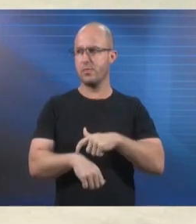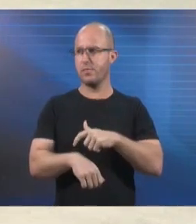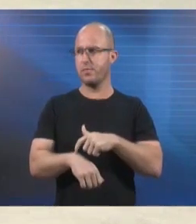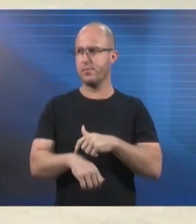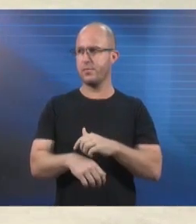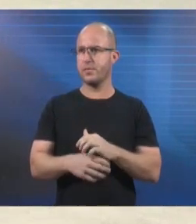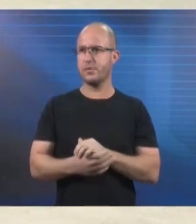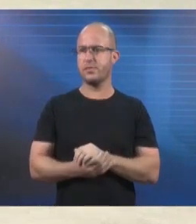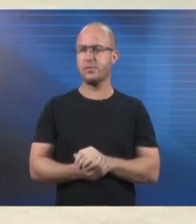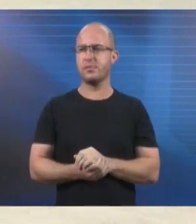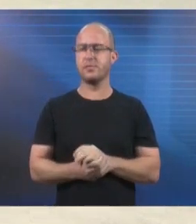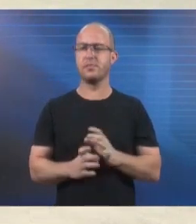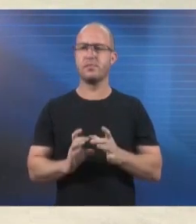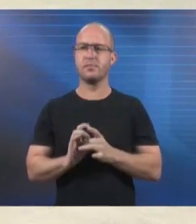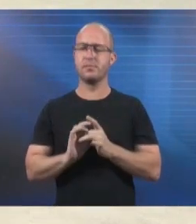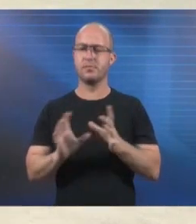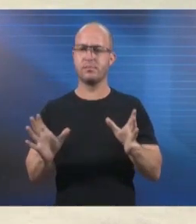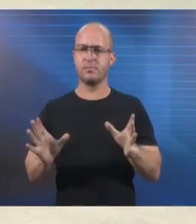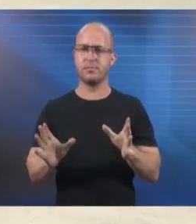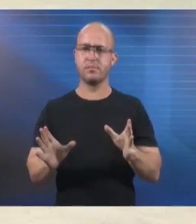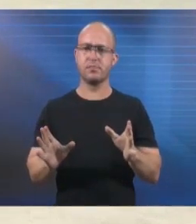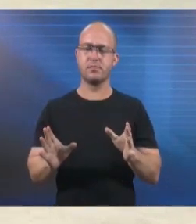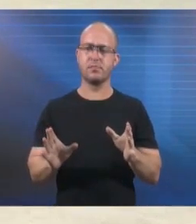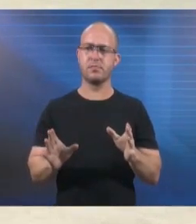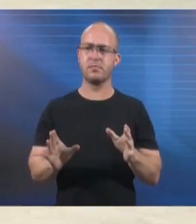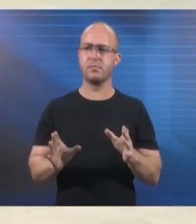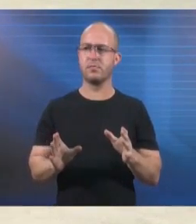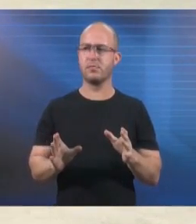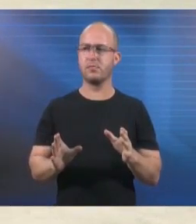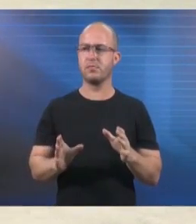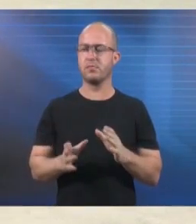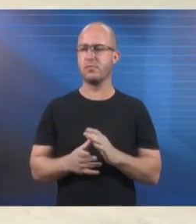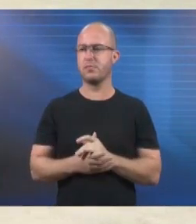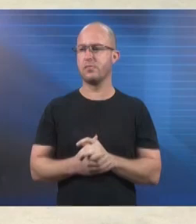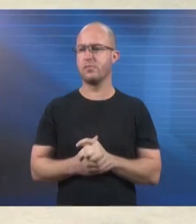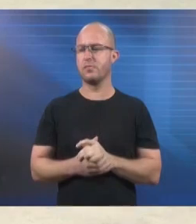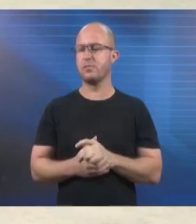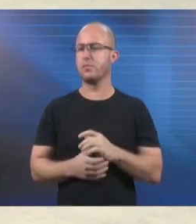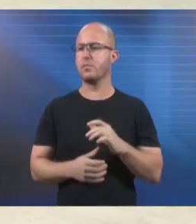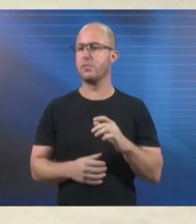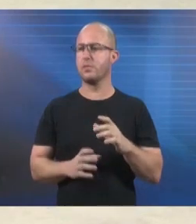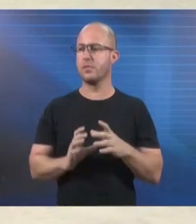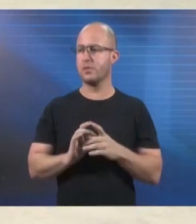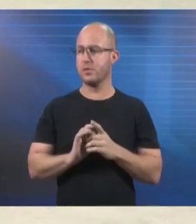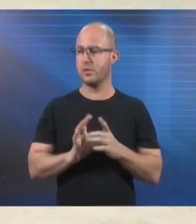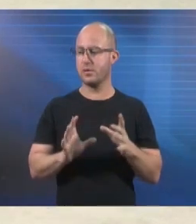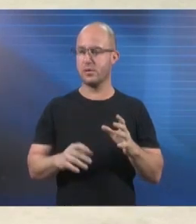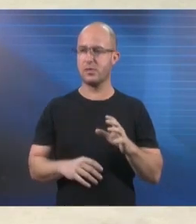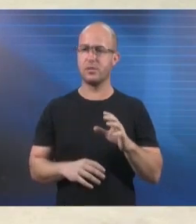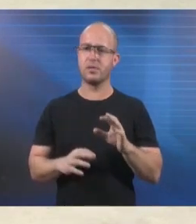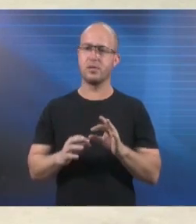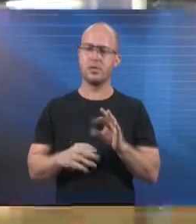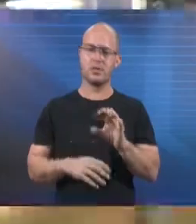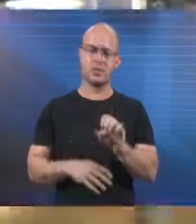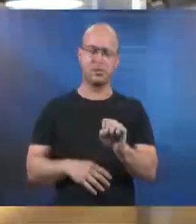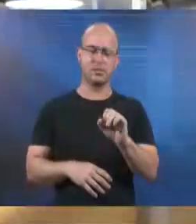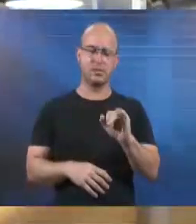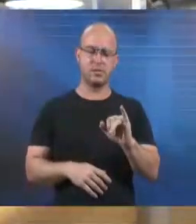foi dada a licença simplificada foi aberto licença prévia LP foi uma simplificada